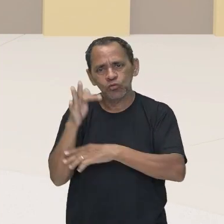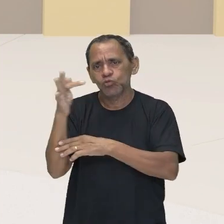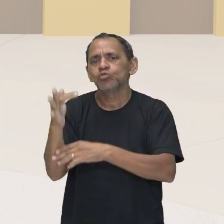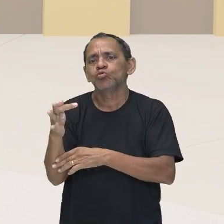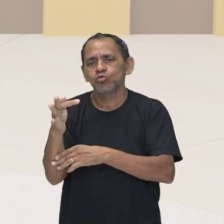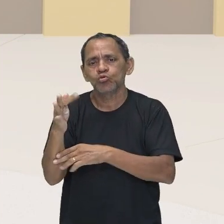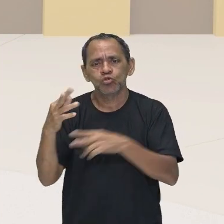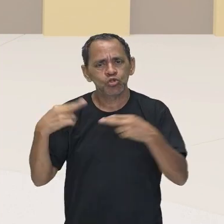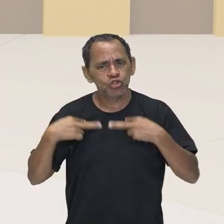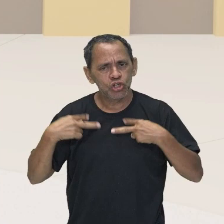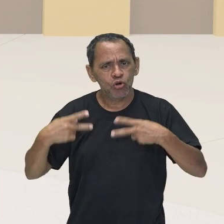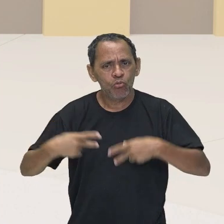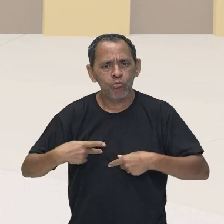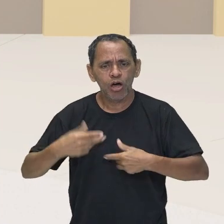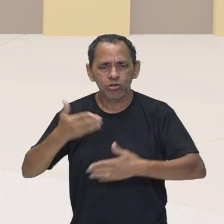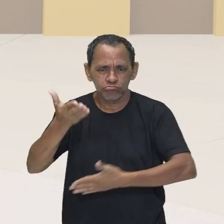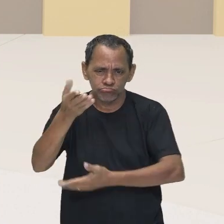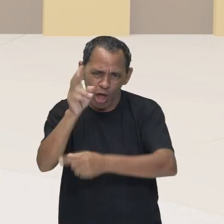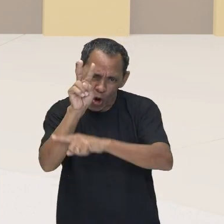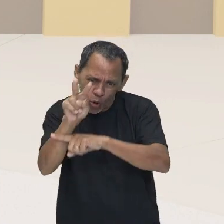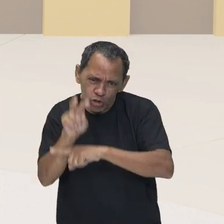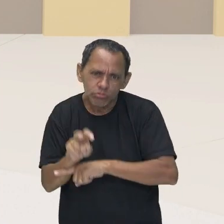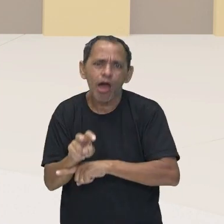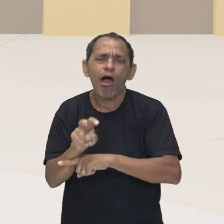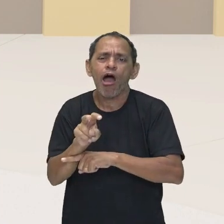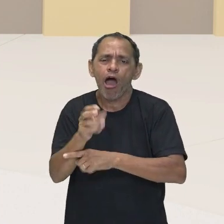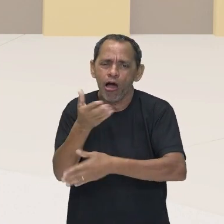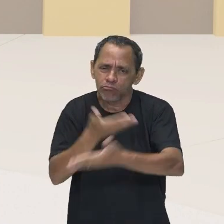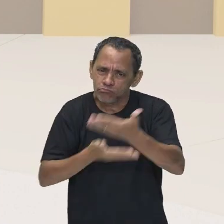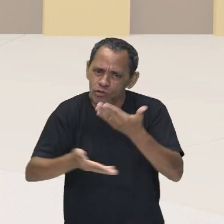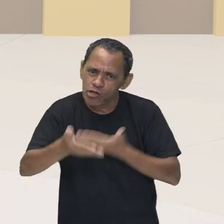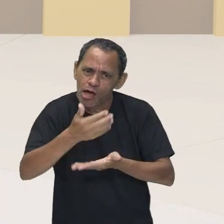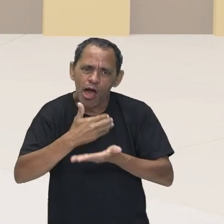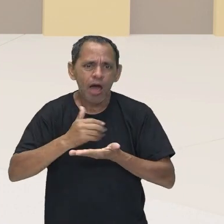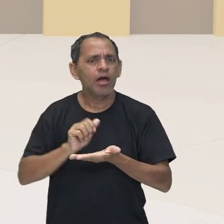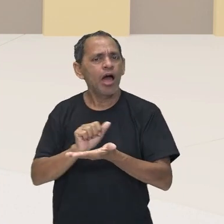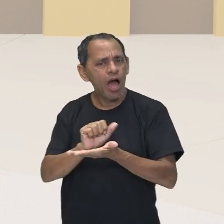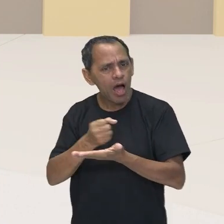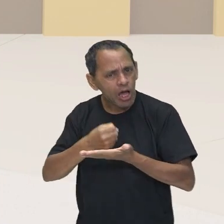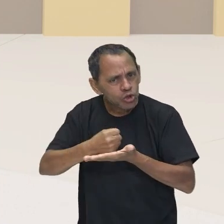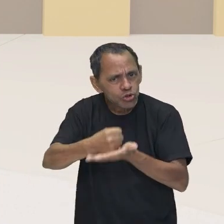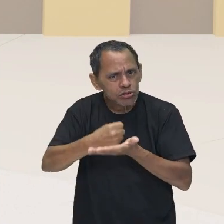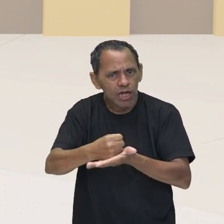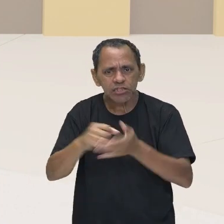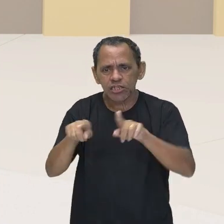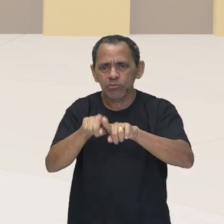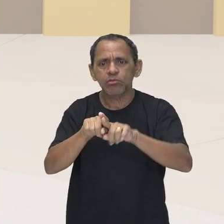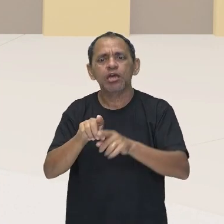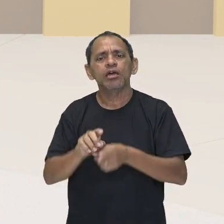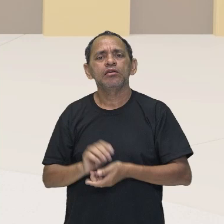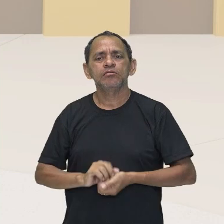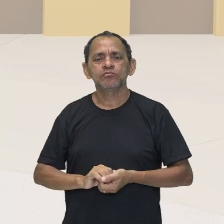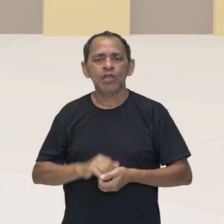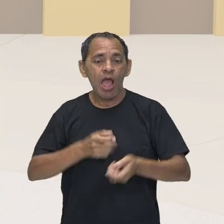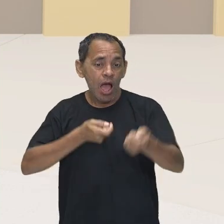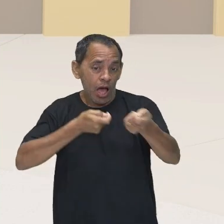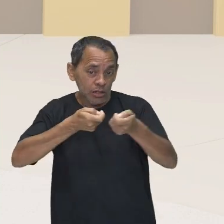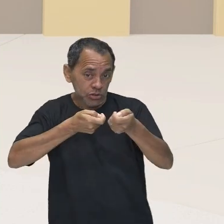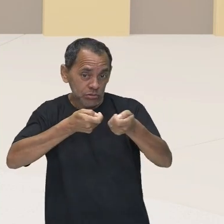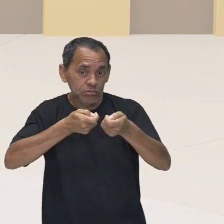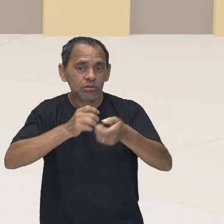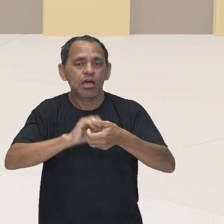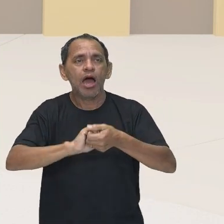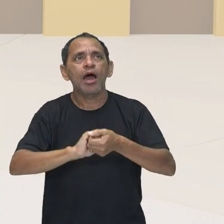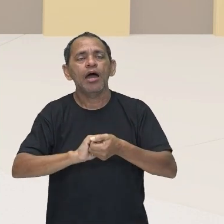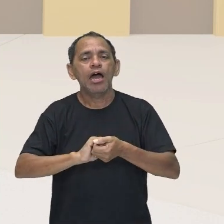humanos ao tratar com o outro, ao gerenciar outras pessoas, identificando